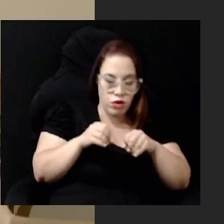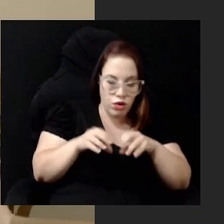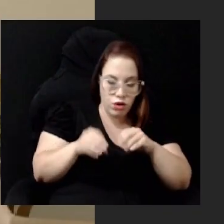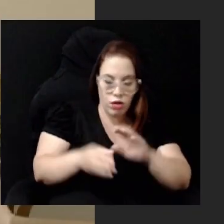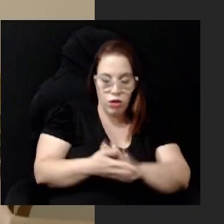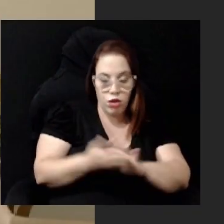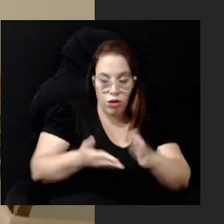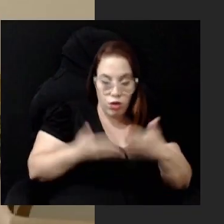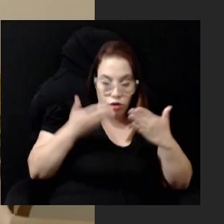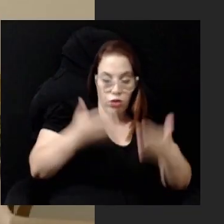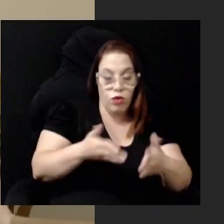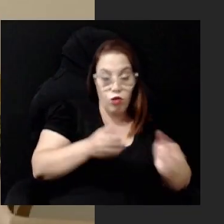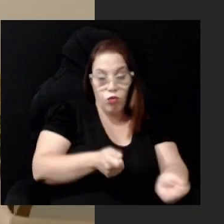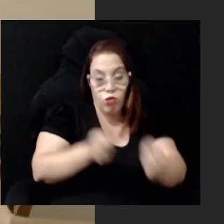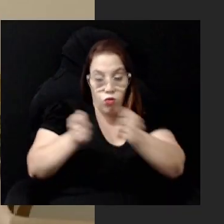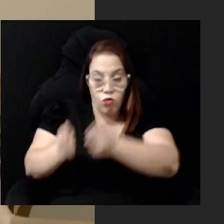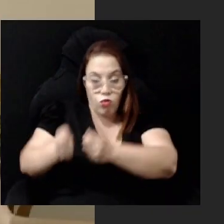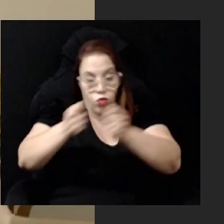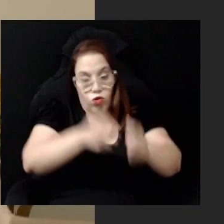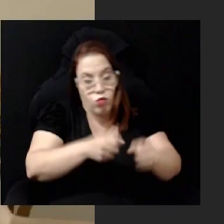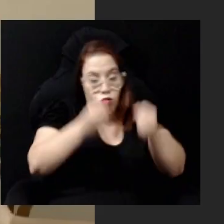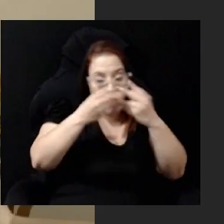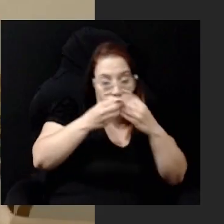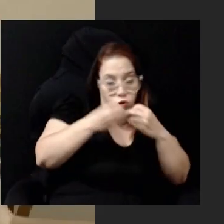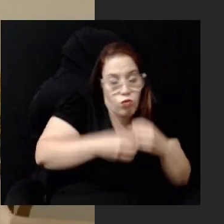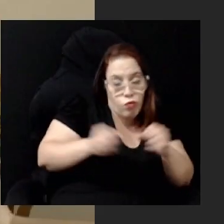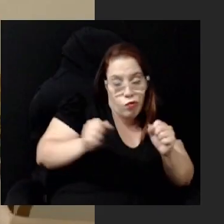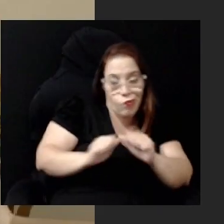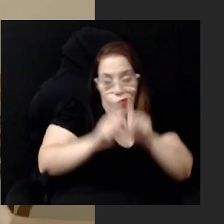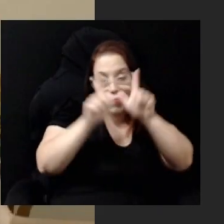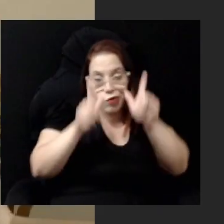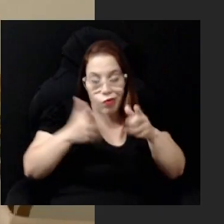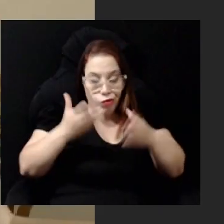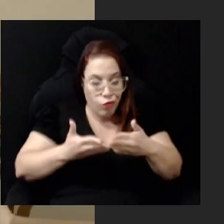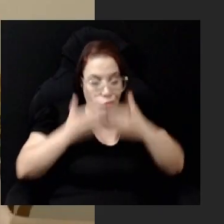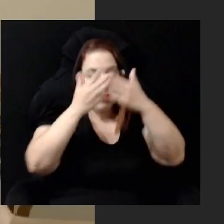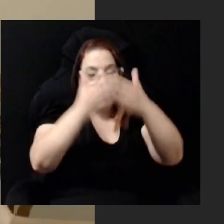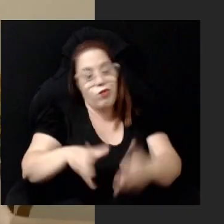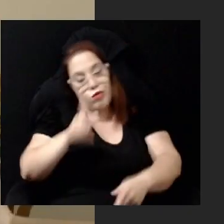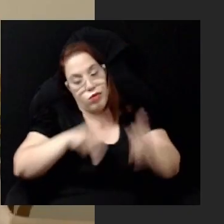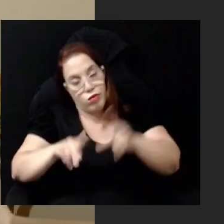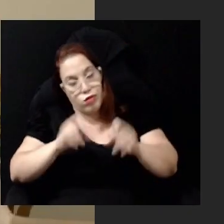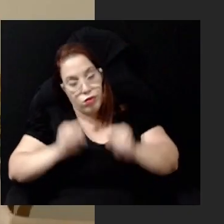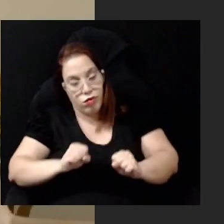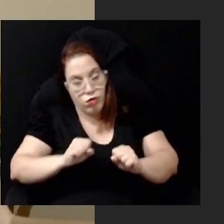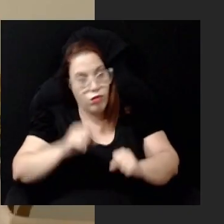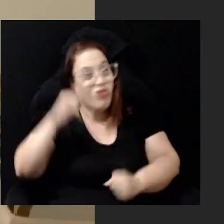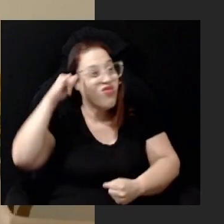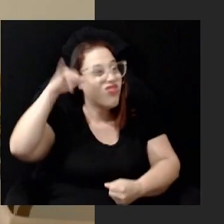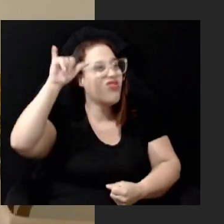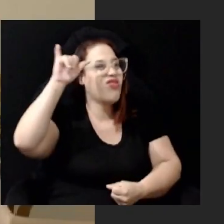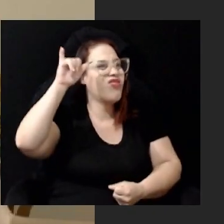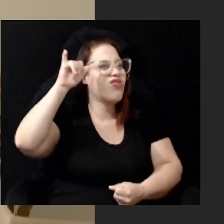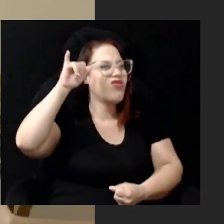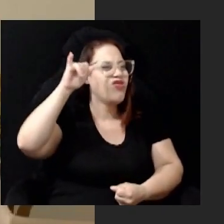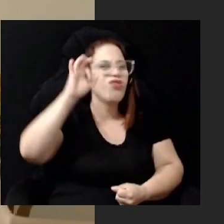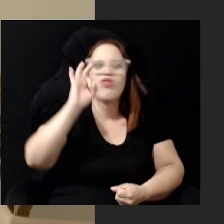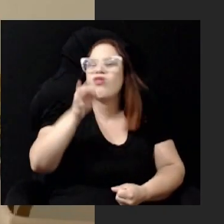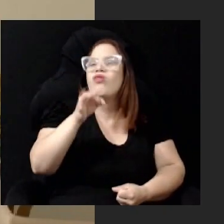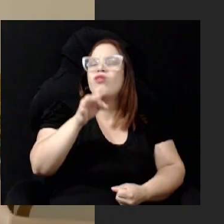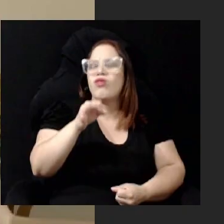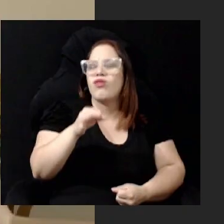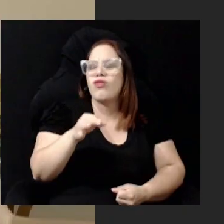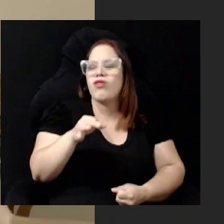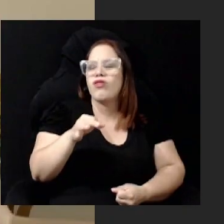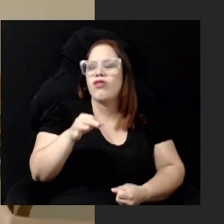função de levar informação clara e permitir que as pessoas se previnam, que é justamente